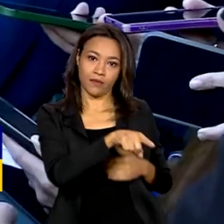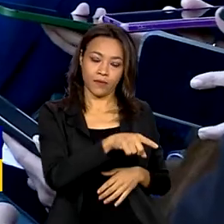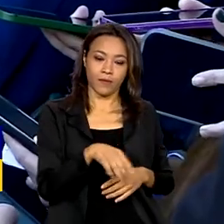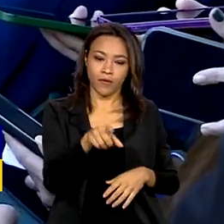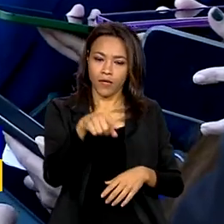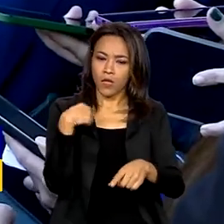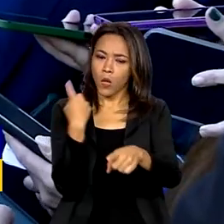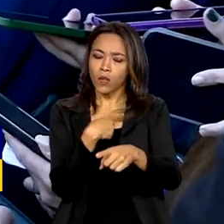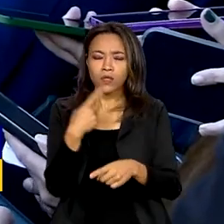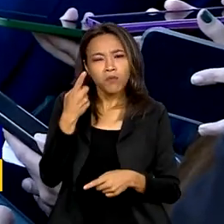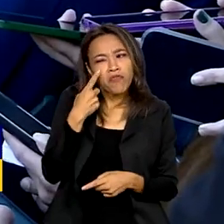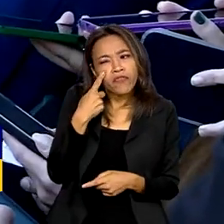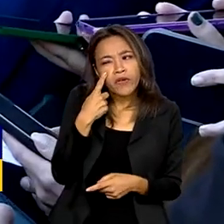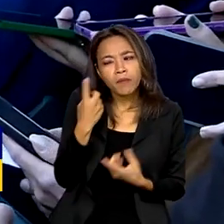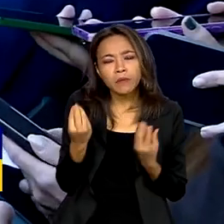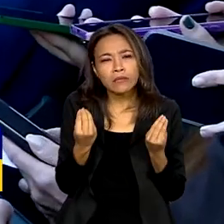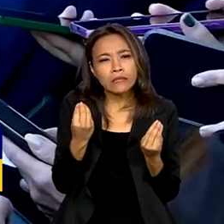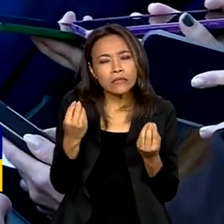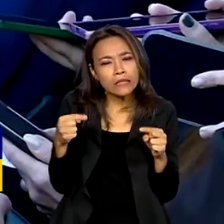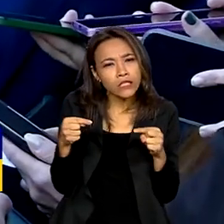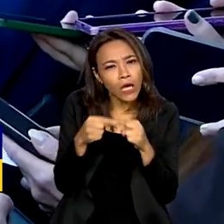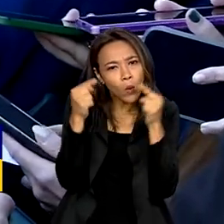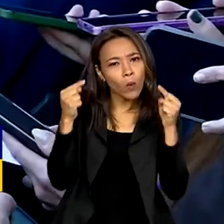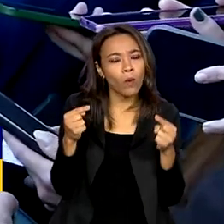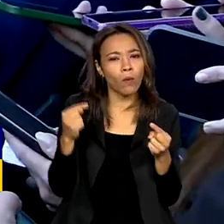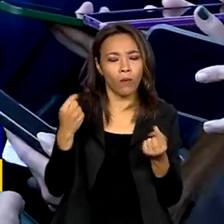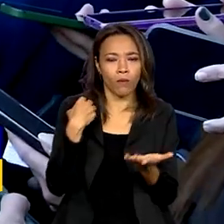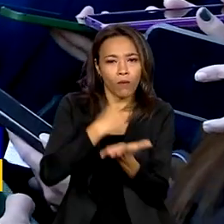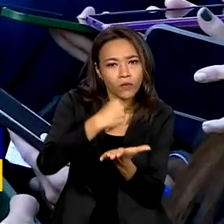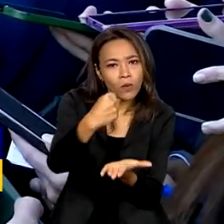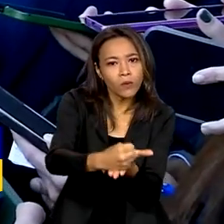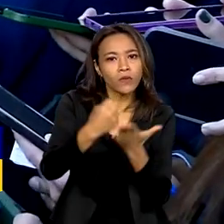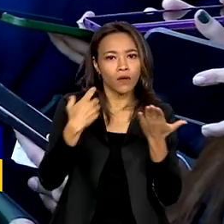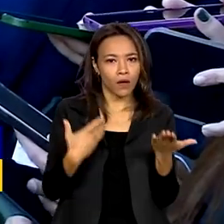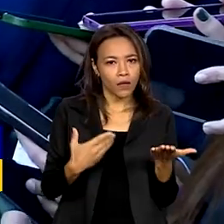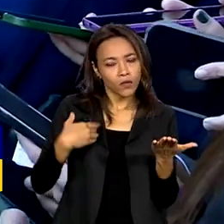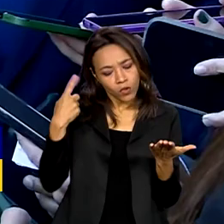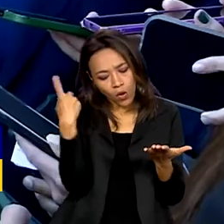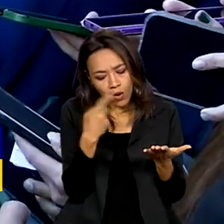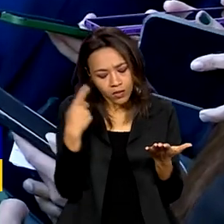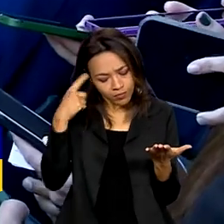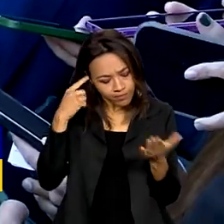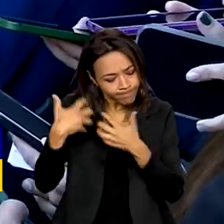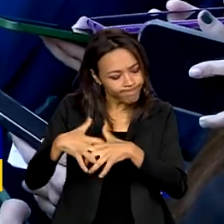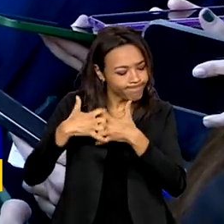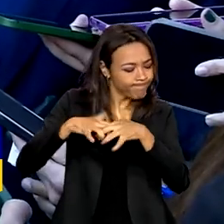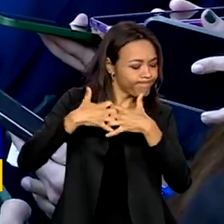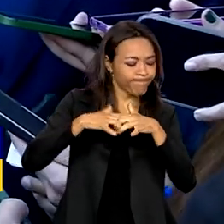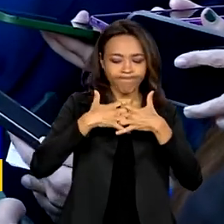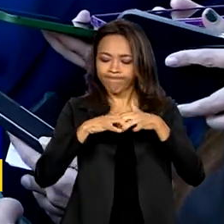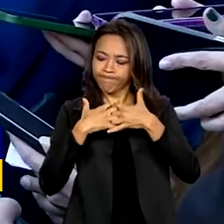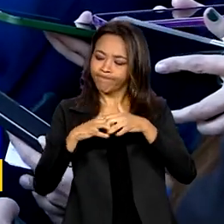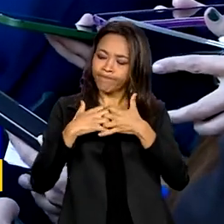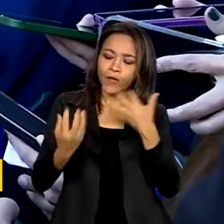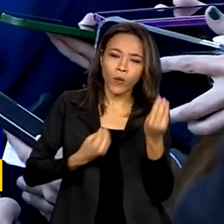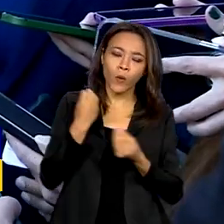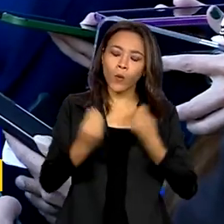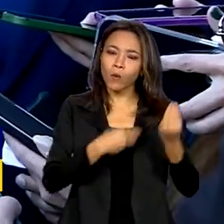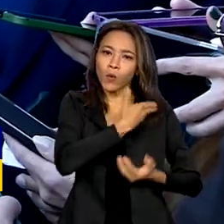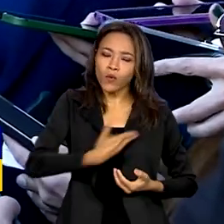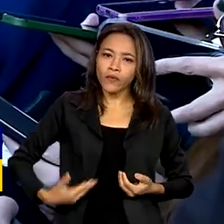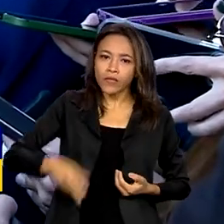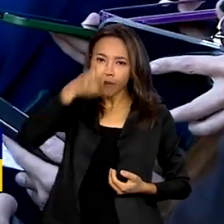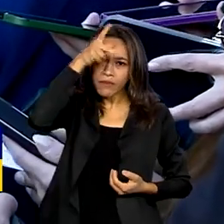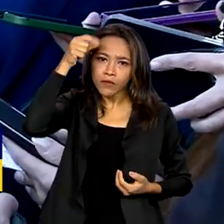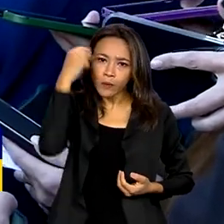estamos encontrando o formato jurídico. Encontramos o formato jurídico e estamos todo mundo aqui estudando diversas fórmulas do governo, da prefeitura, do estado, todo